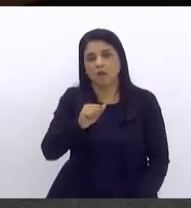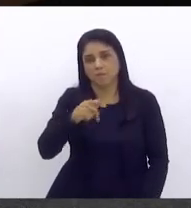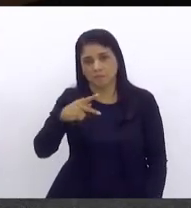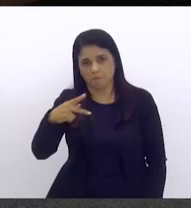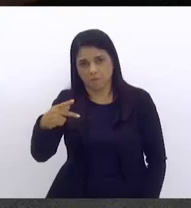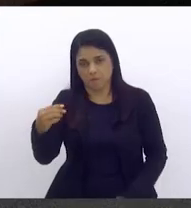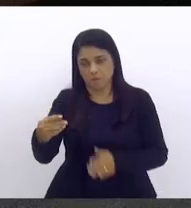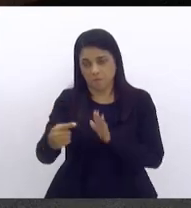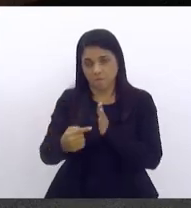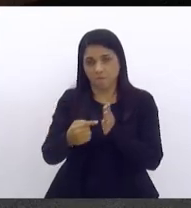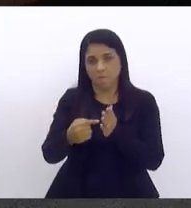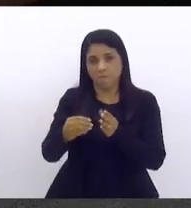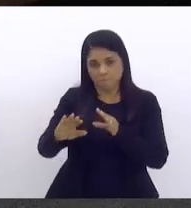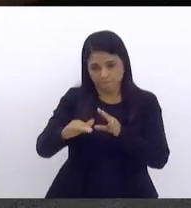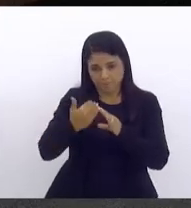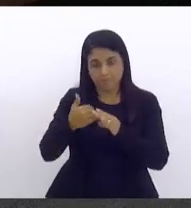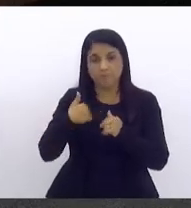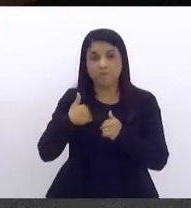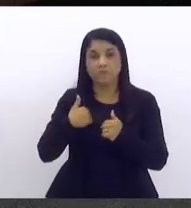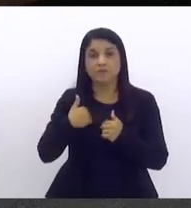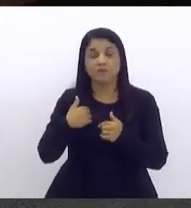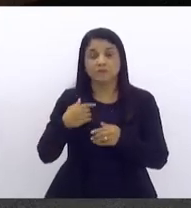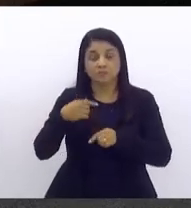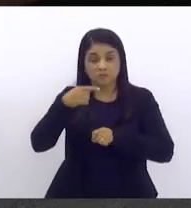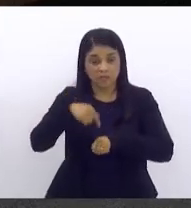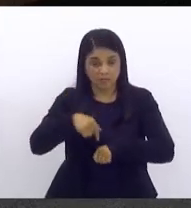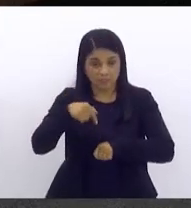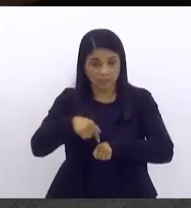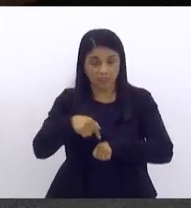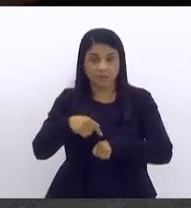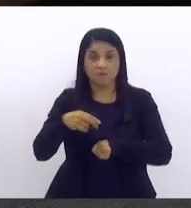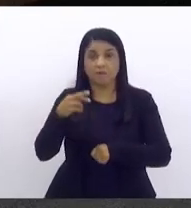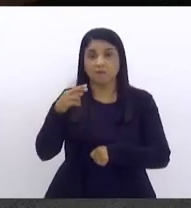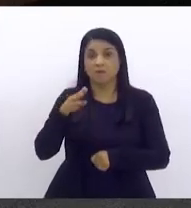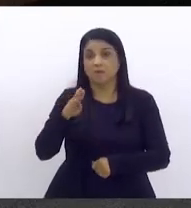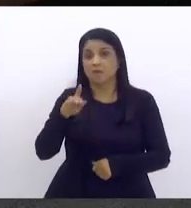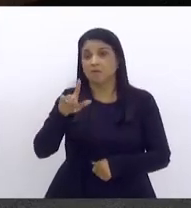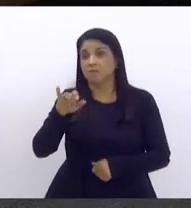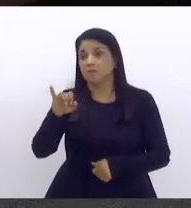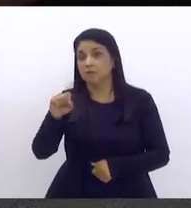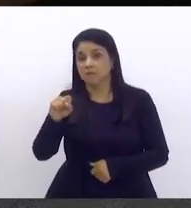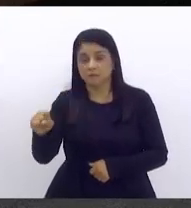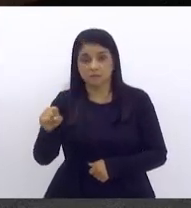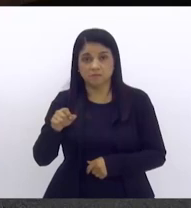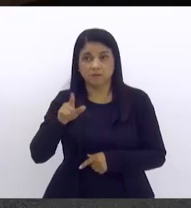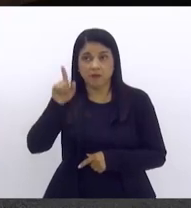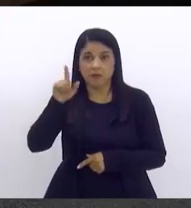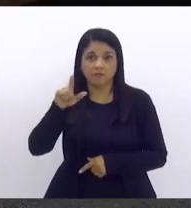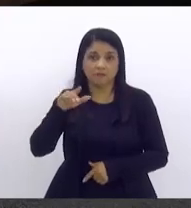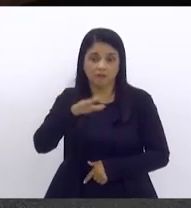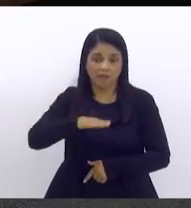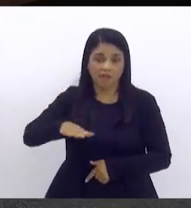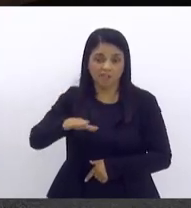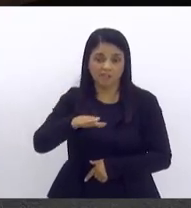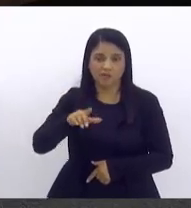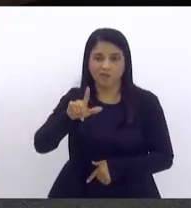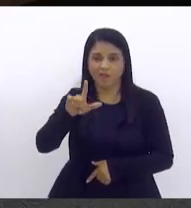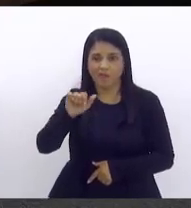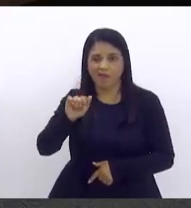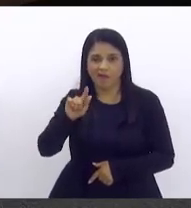mas se nós tivermos que sair daqui para ir uma blitz na região dos Lagos, quando nós chegarmos lá já acabou a blitz. Então fica